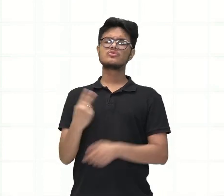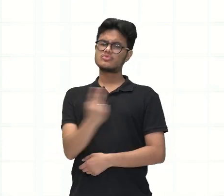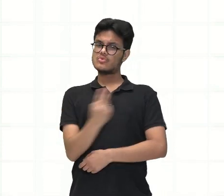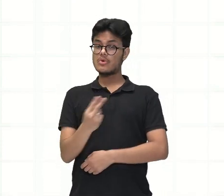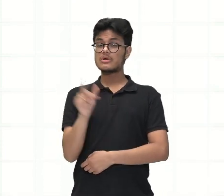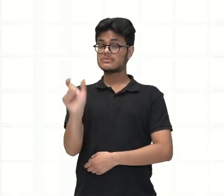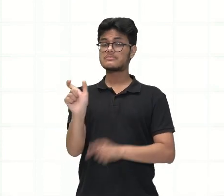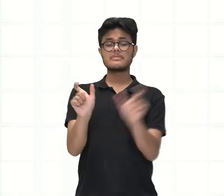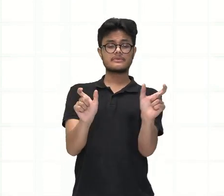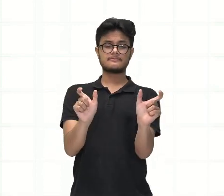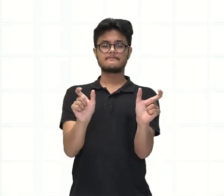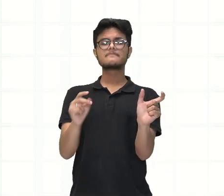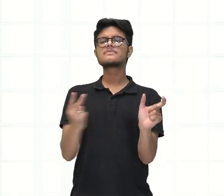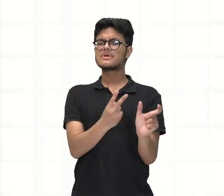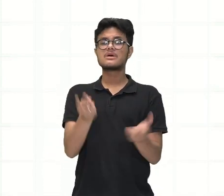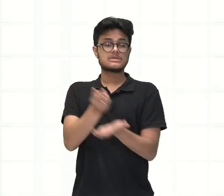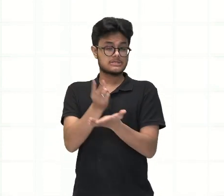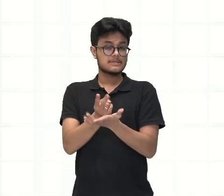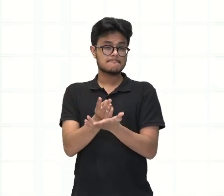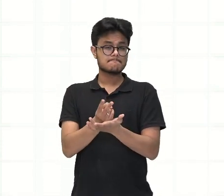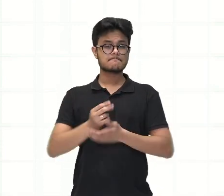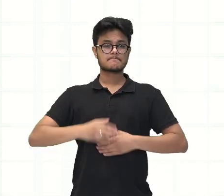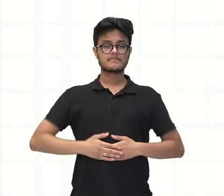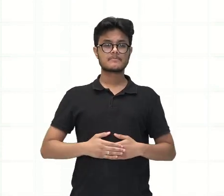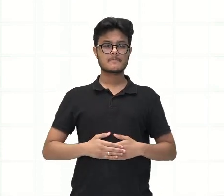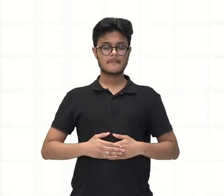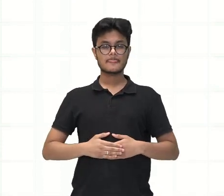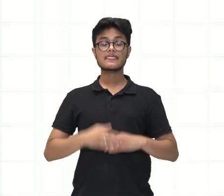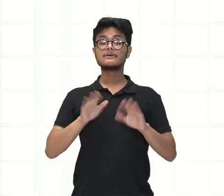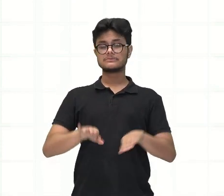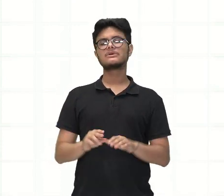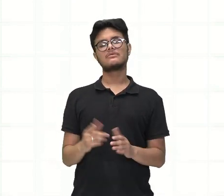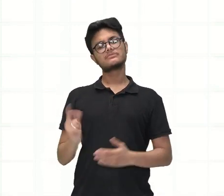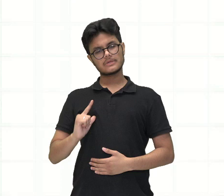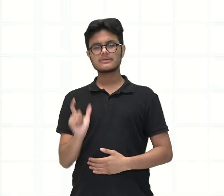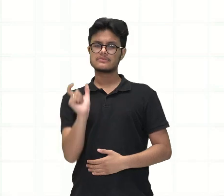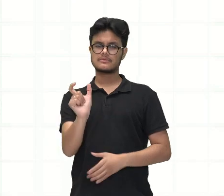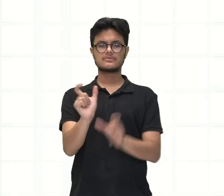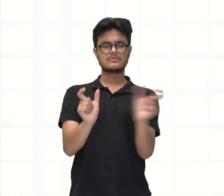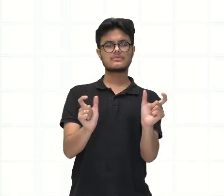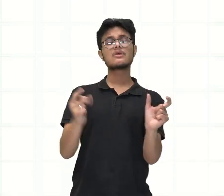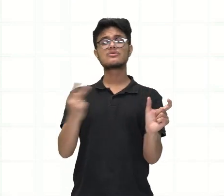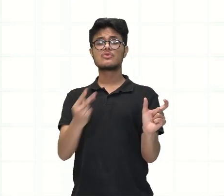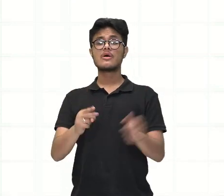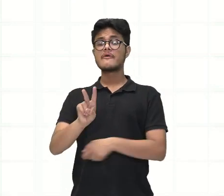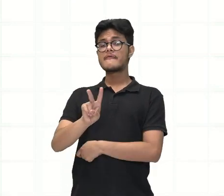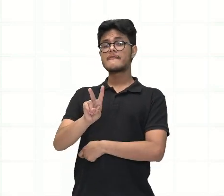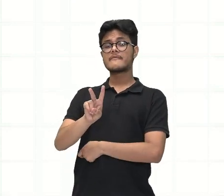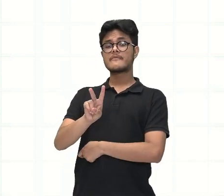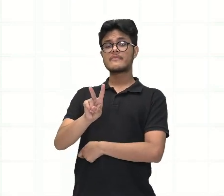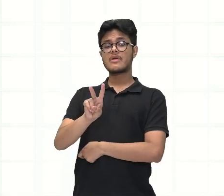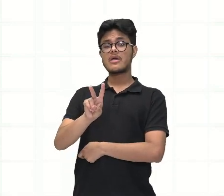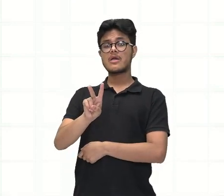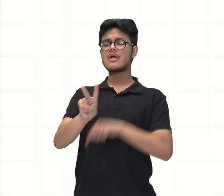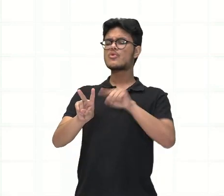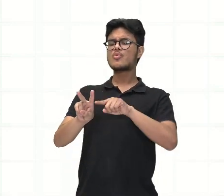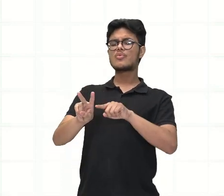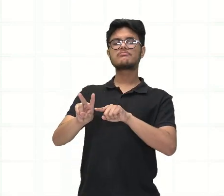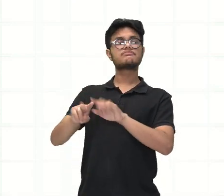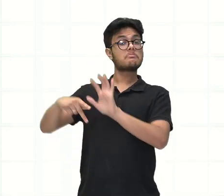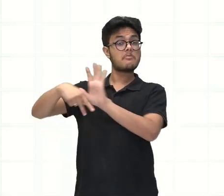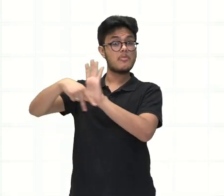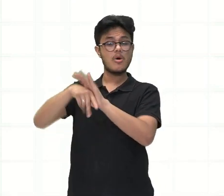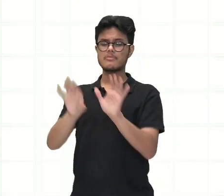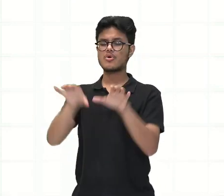ou seja, ele tem aqui dois nomes. O primeiro é o gênero e o